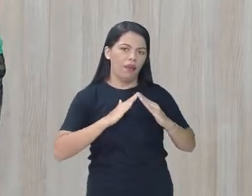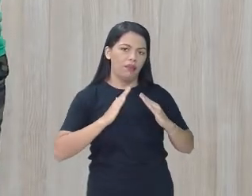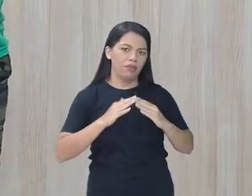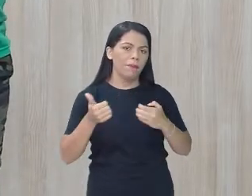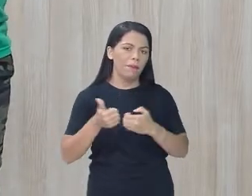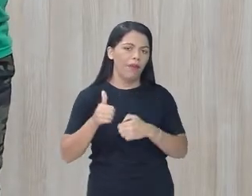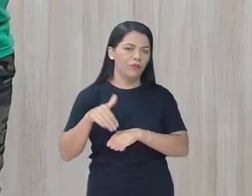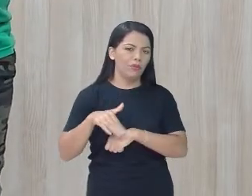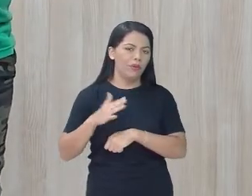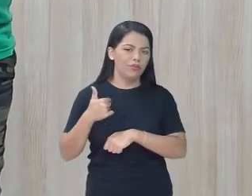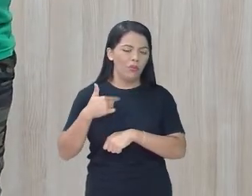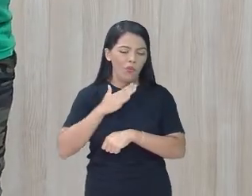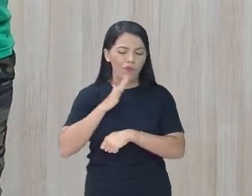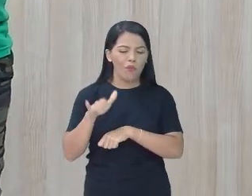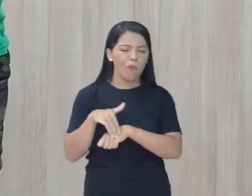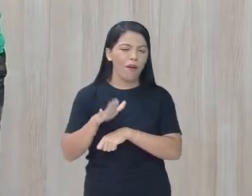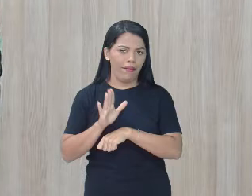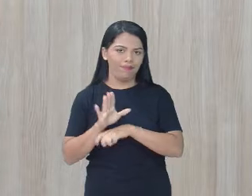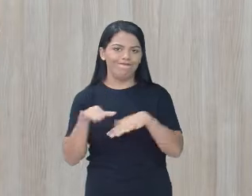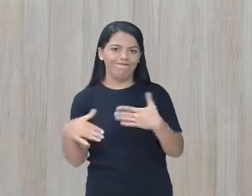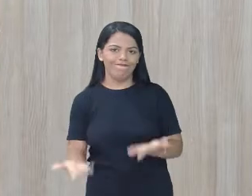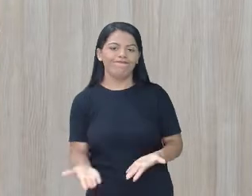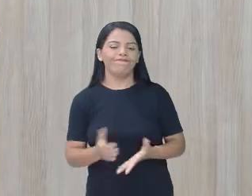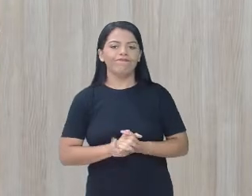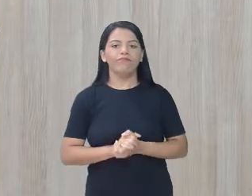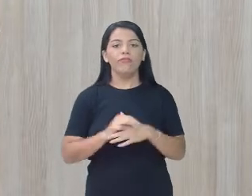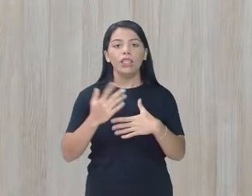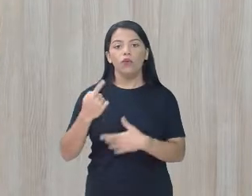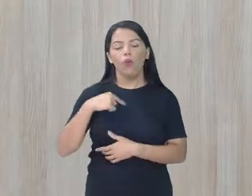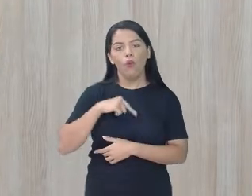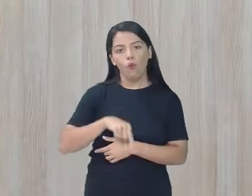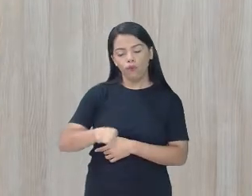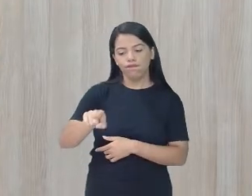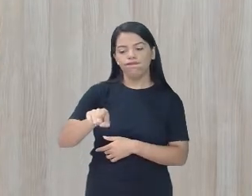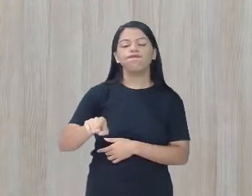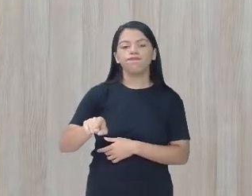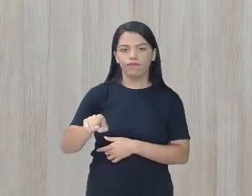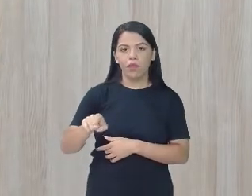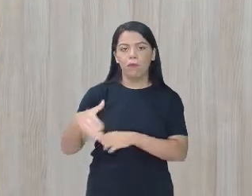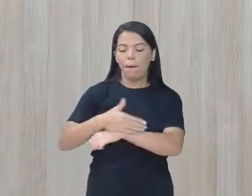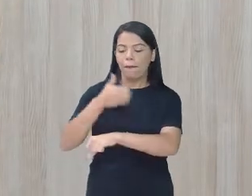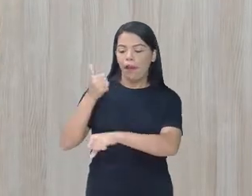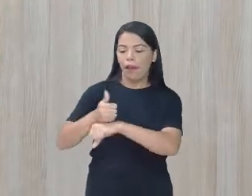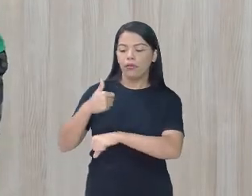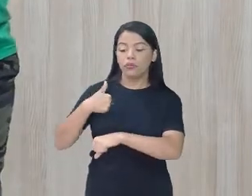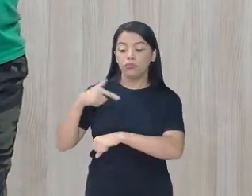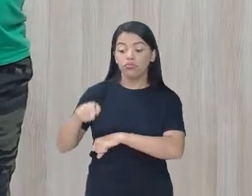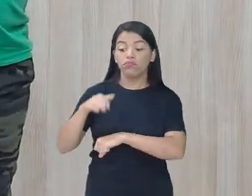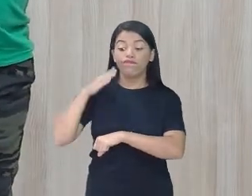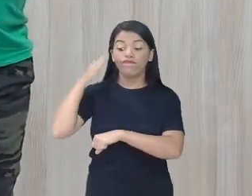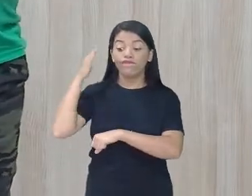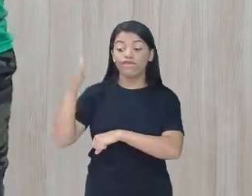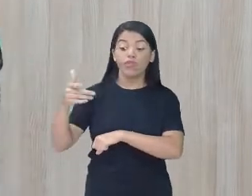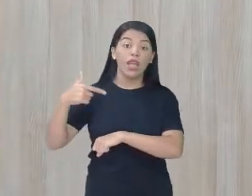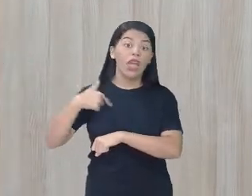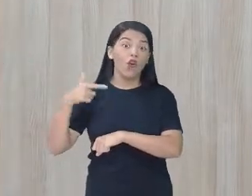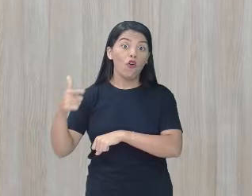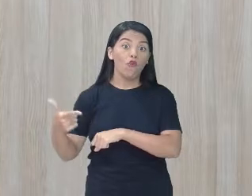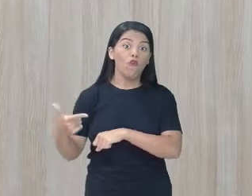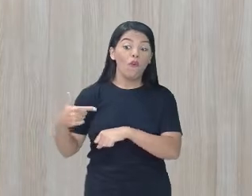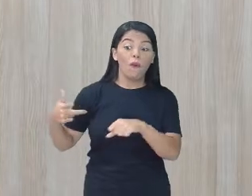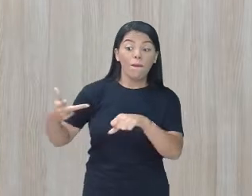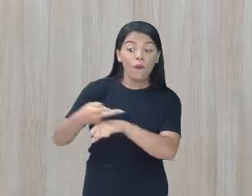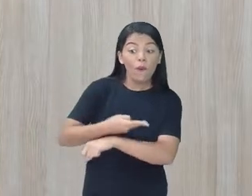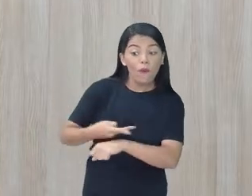residência. Então, nesse sentido, quando eu vou à Praça da Várzea, a gente vai pela gastronomia